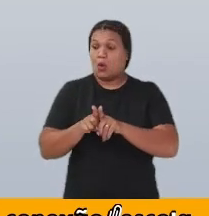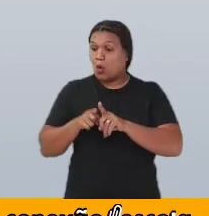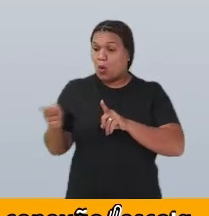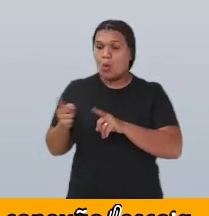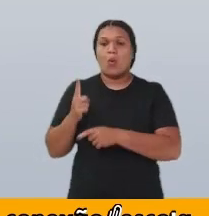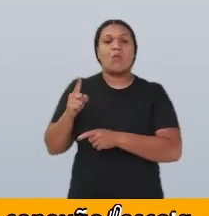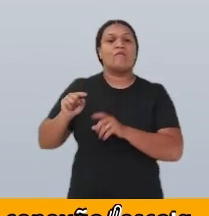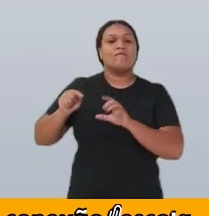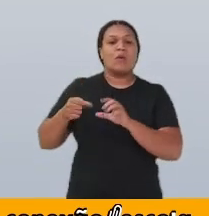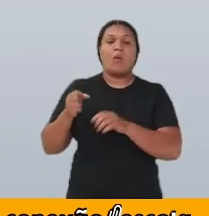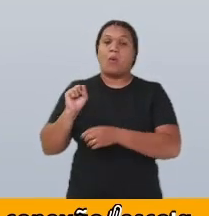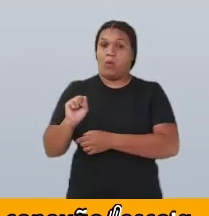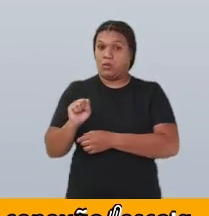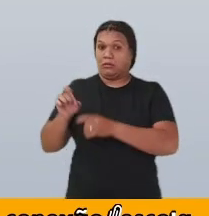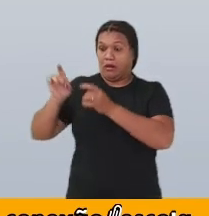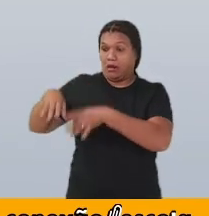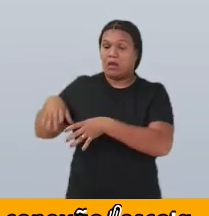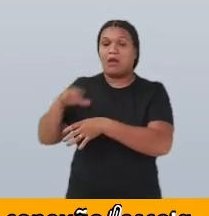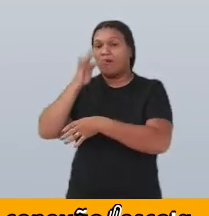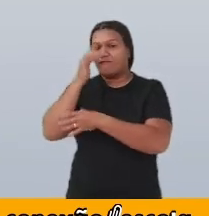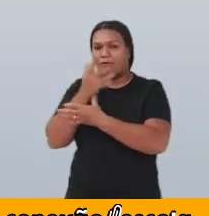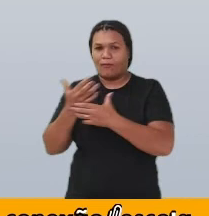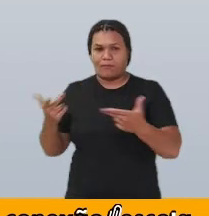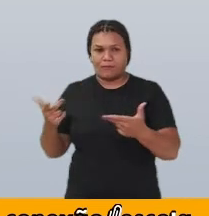quintal que será destinada às plantas?